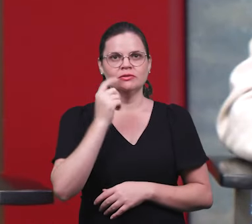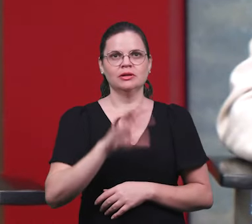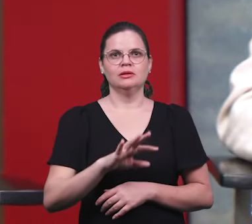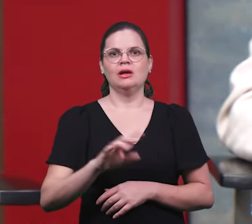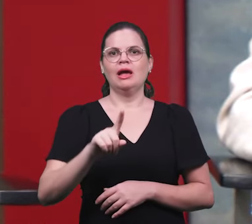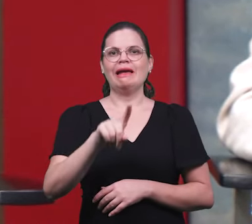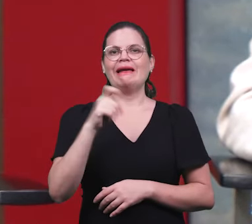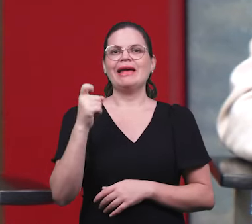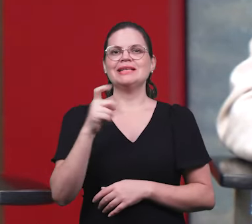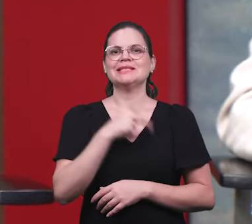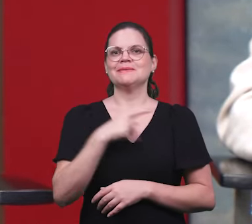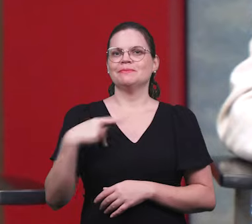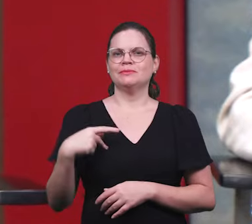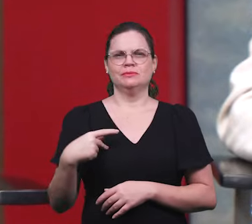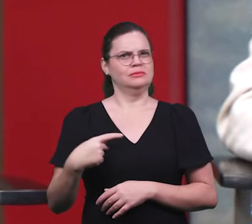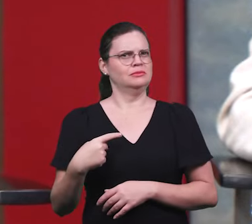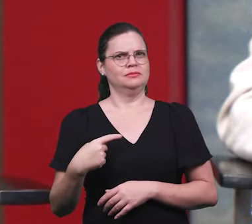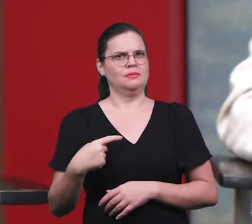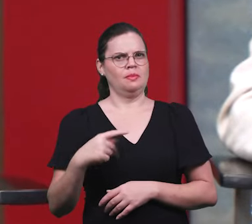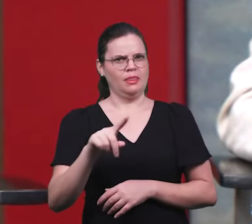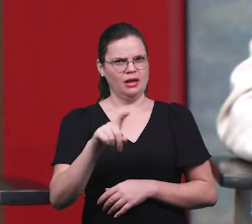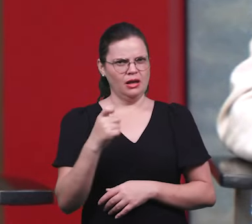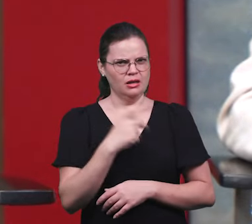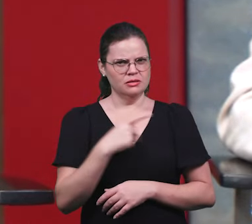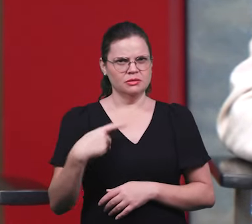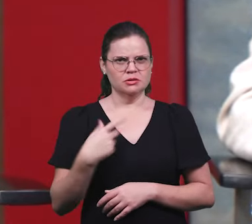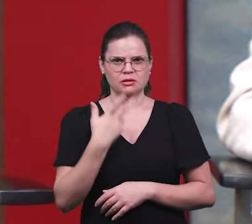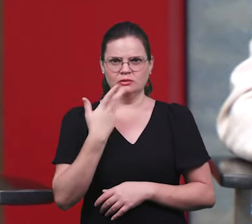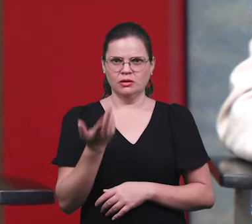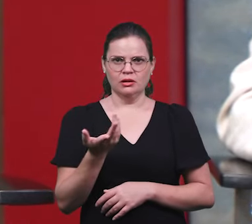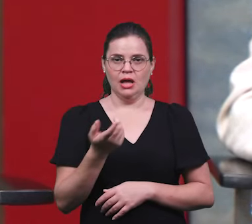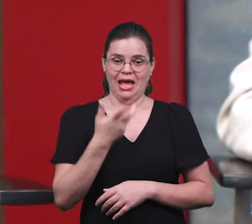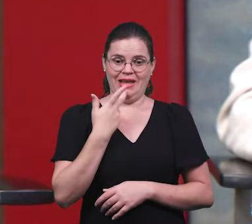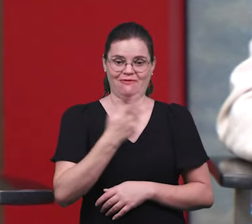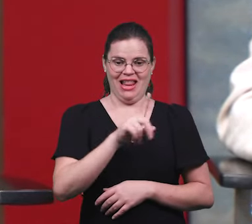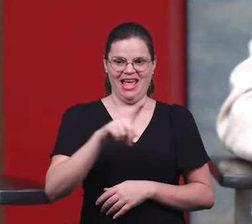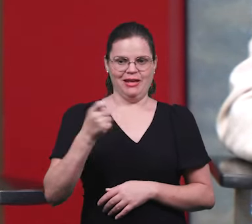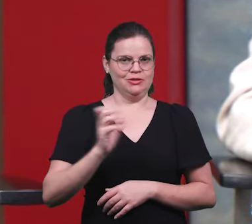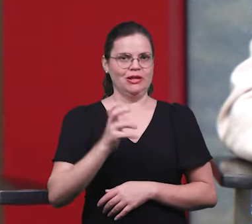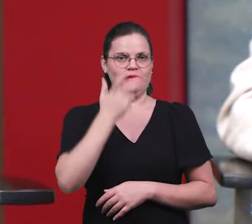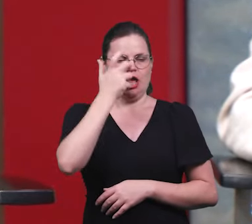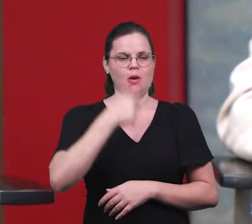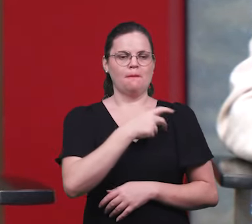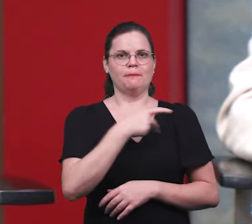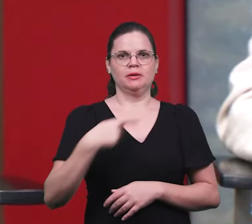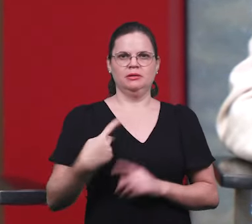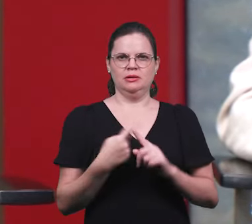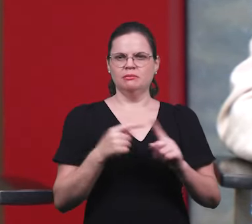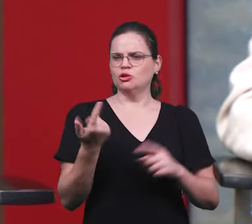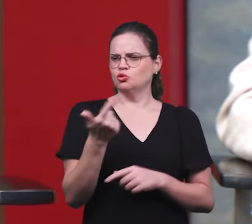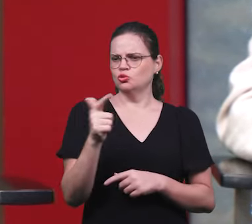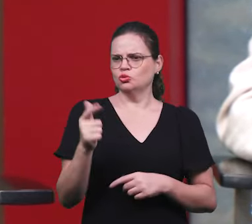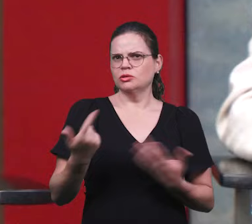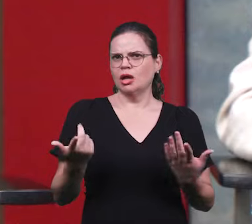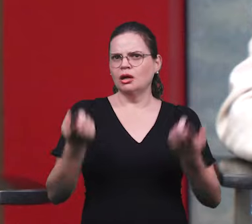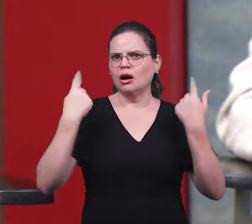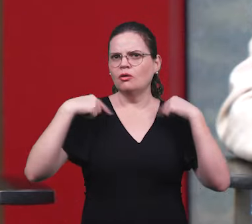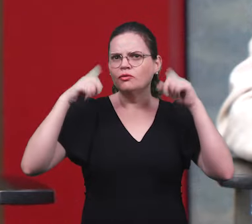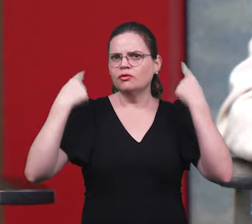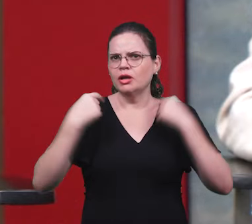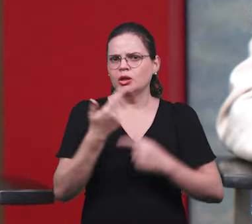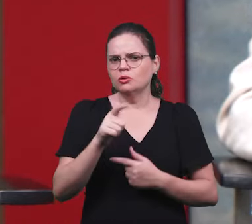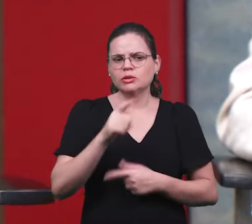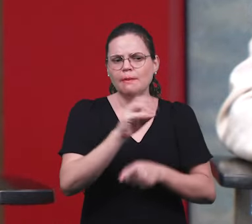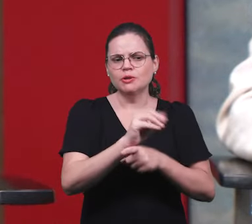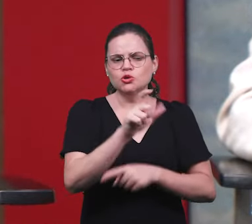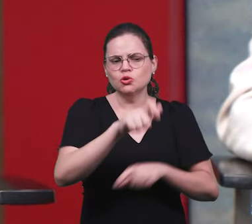ele é ex-pastor. Na verdade, ele não diz que ele é ex, mas ele é ex-pastor, ele não tem rebanho, ele não tem ovelha. E aí